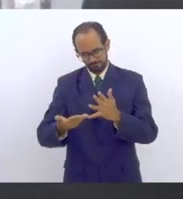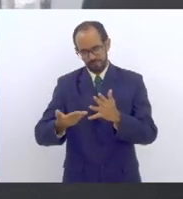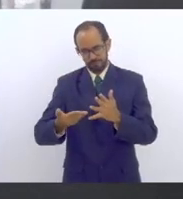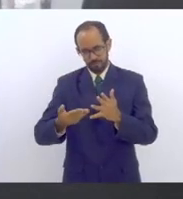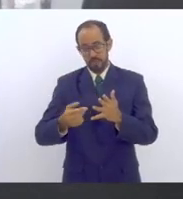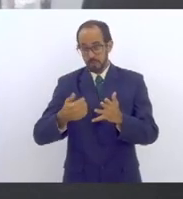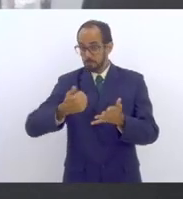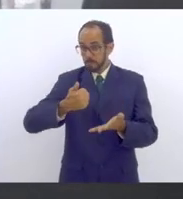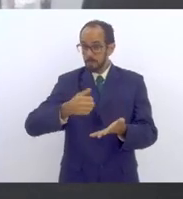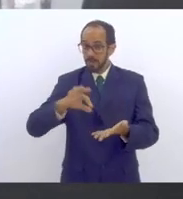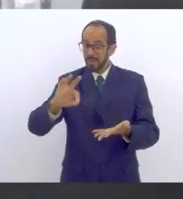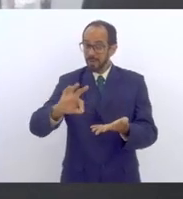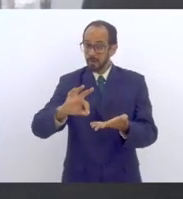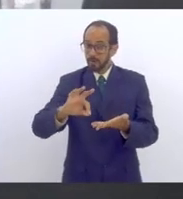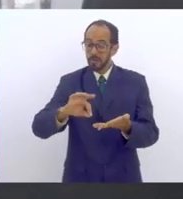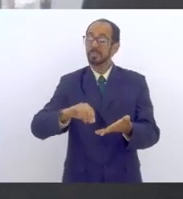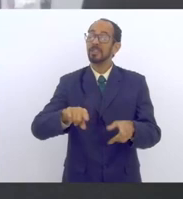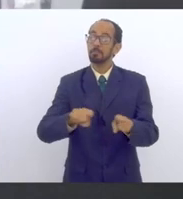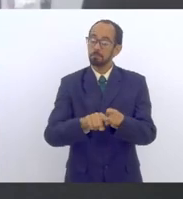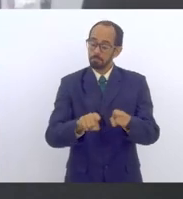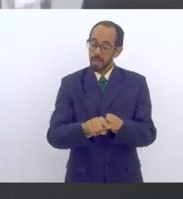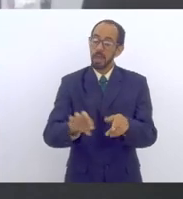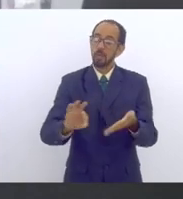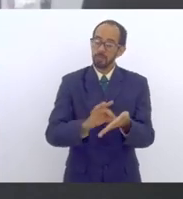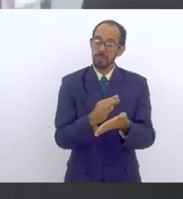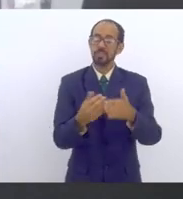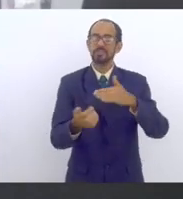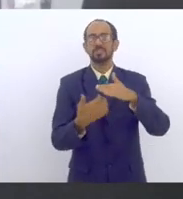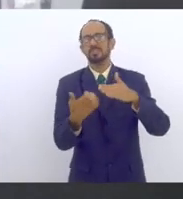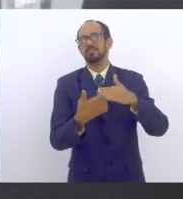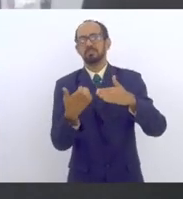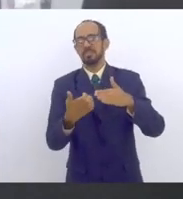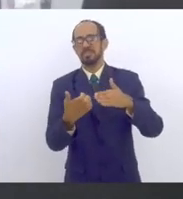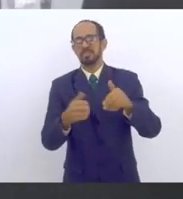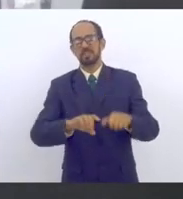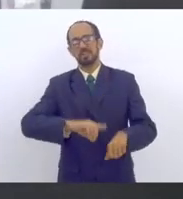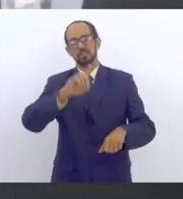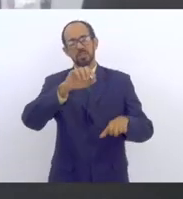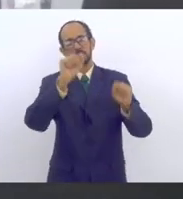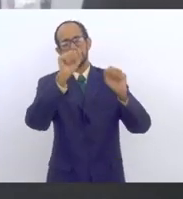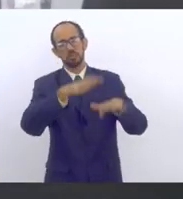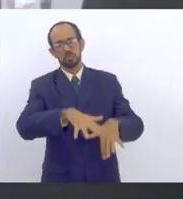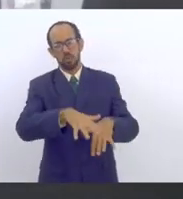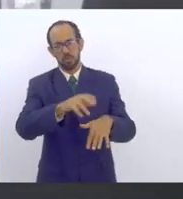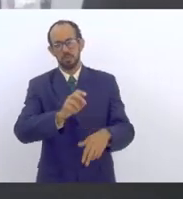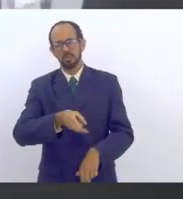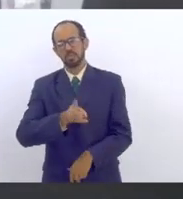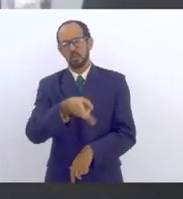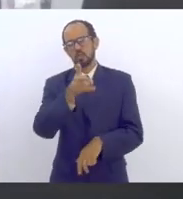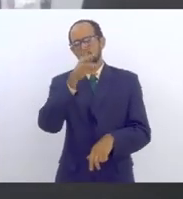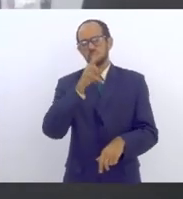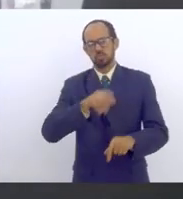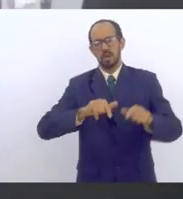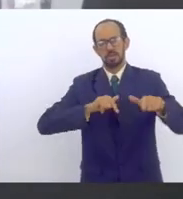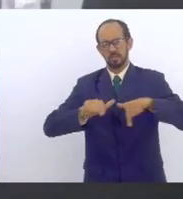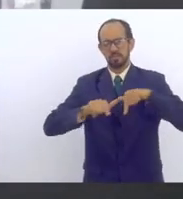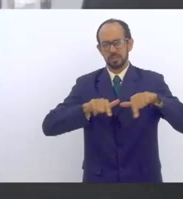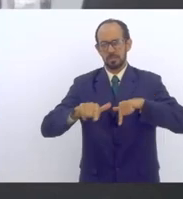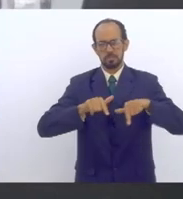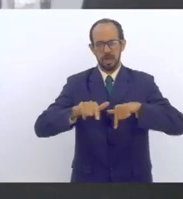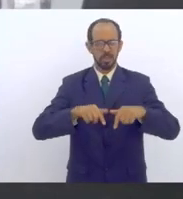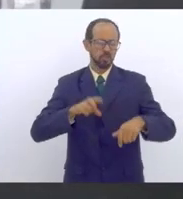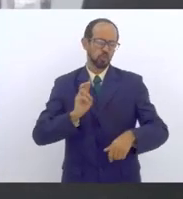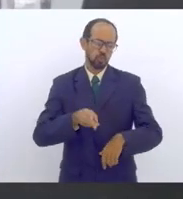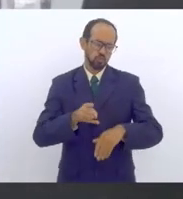contratação das empresas Então parabéns que Deus te abençoe e que você continue essa dedicação e principalmente se atualizando